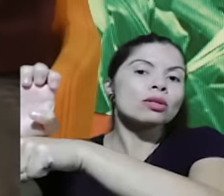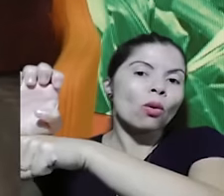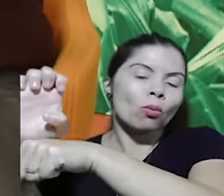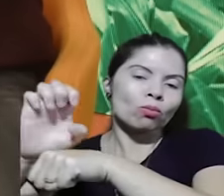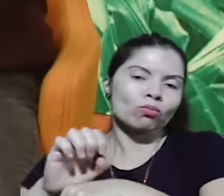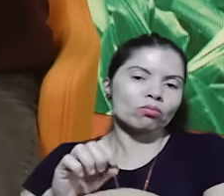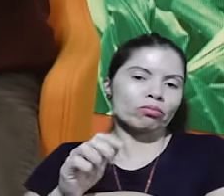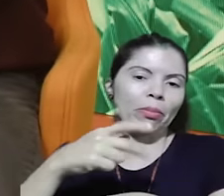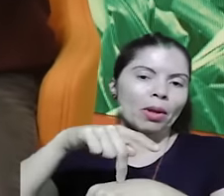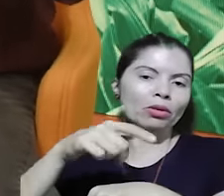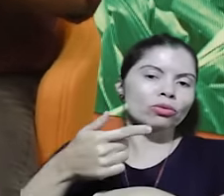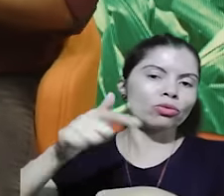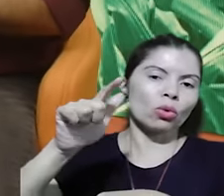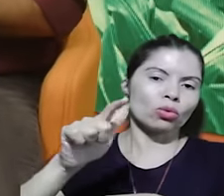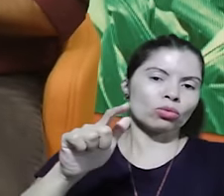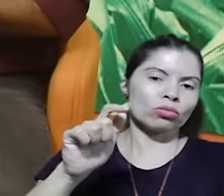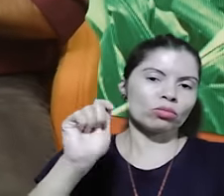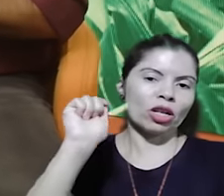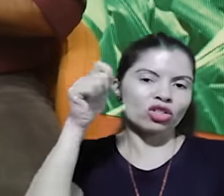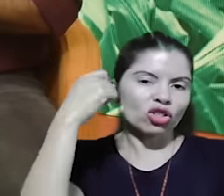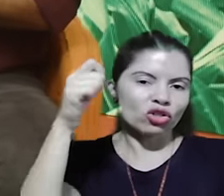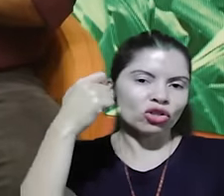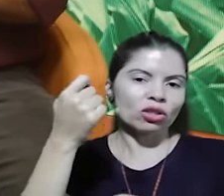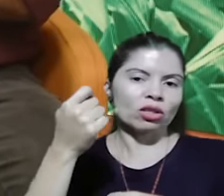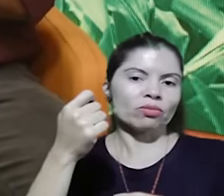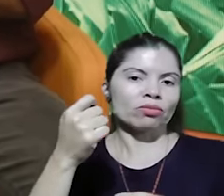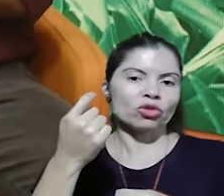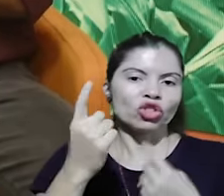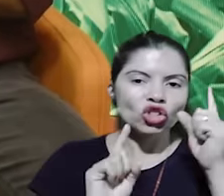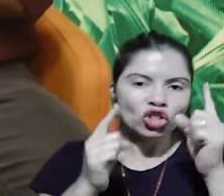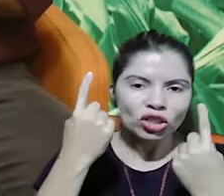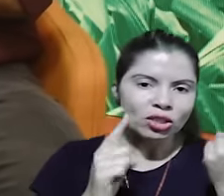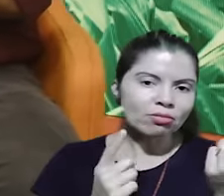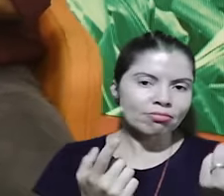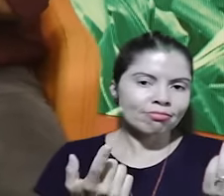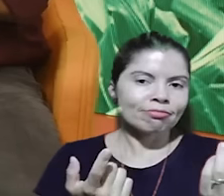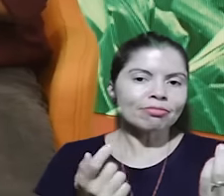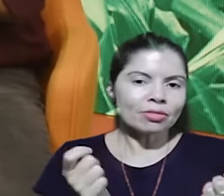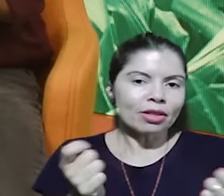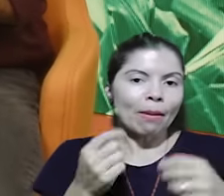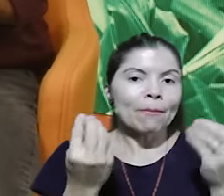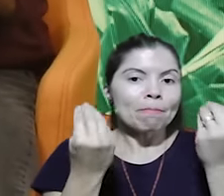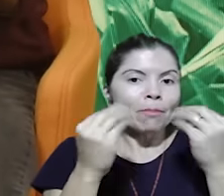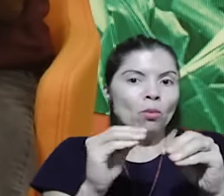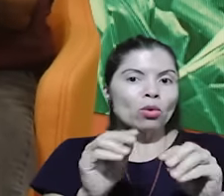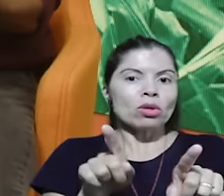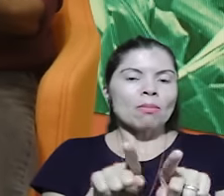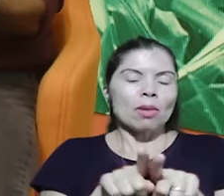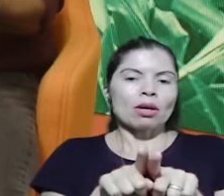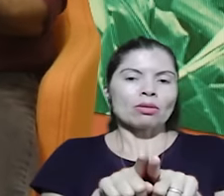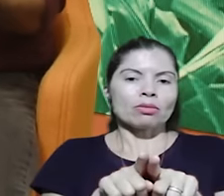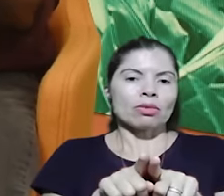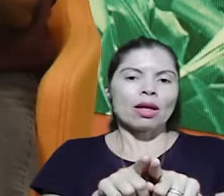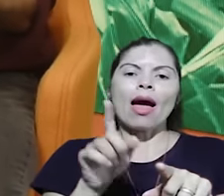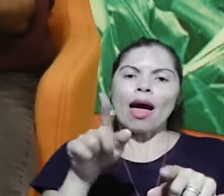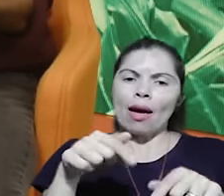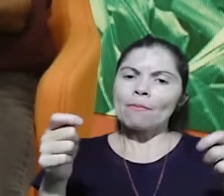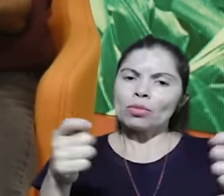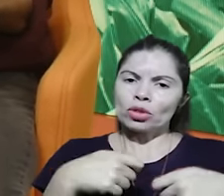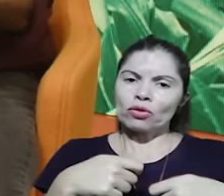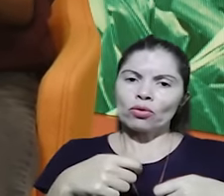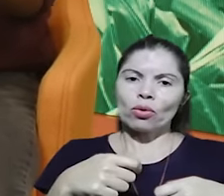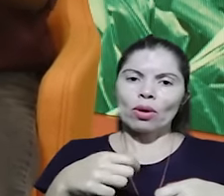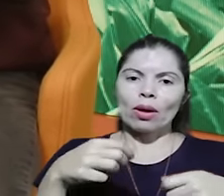Argentina pro Chile a gente tem essa condição também de usar esse sistema então é possível a matriz fiscal é onde você